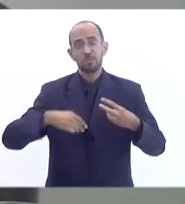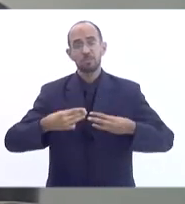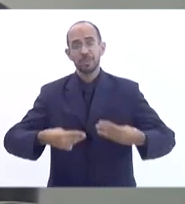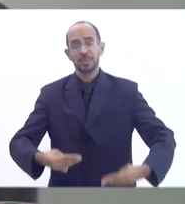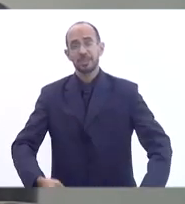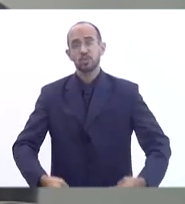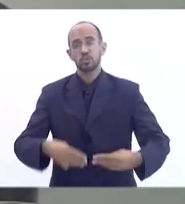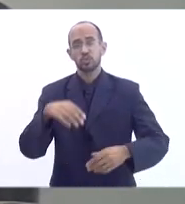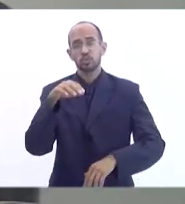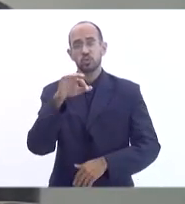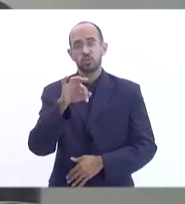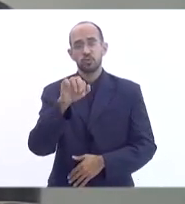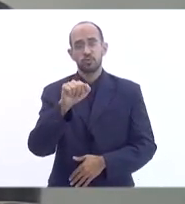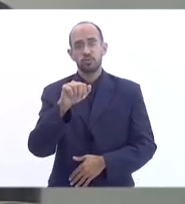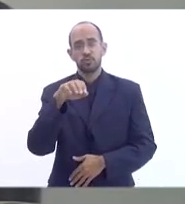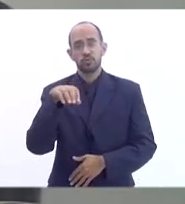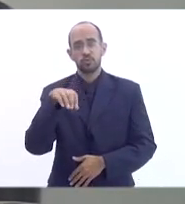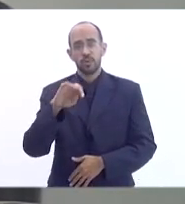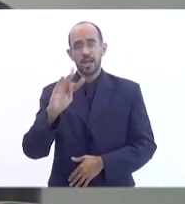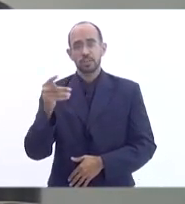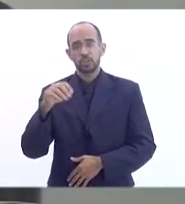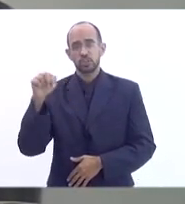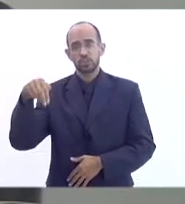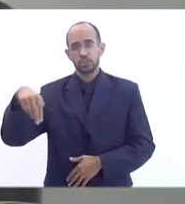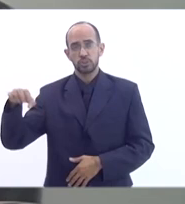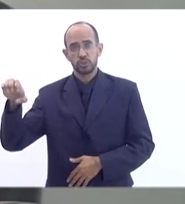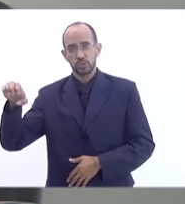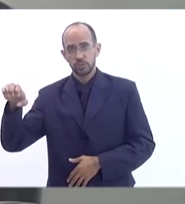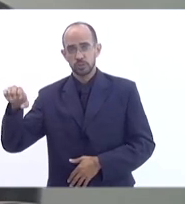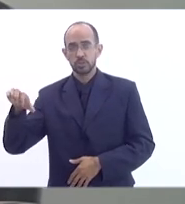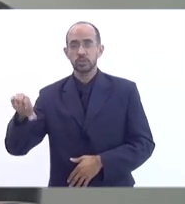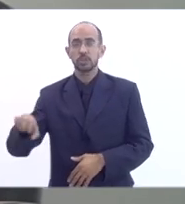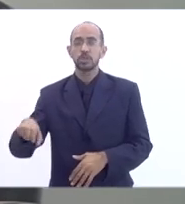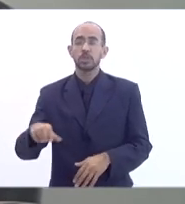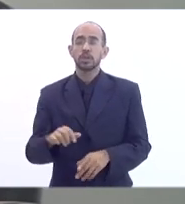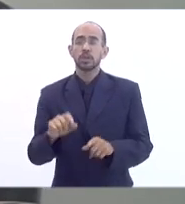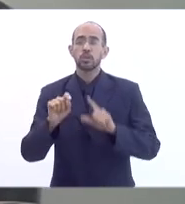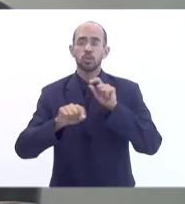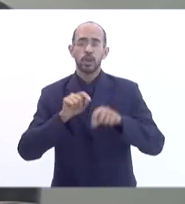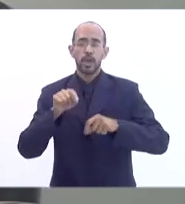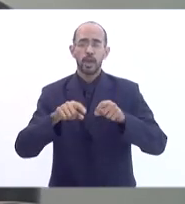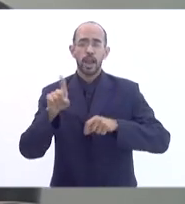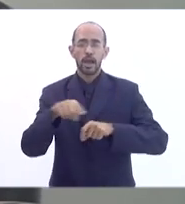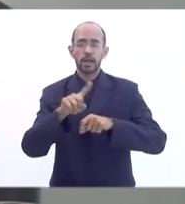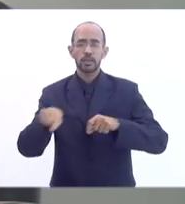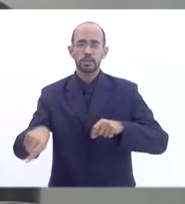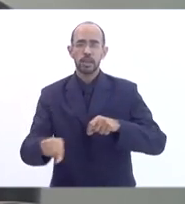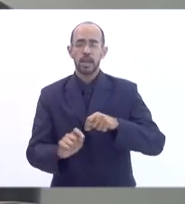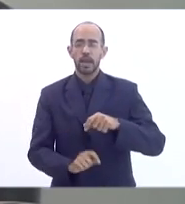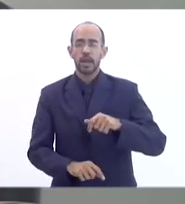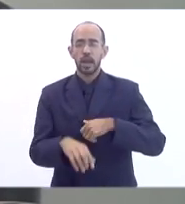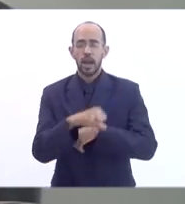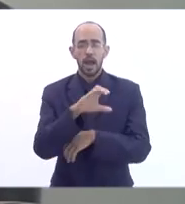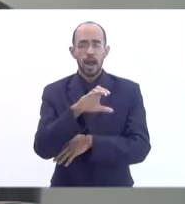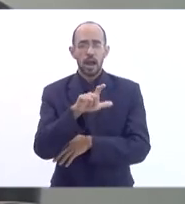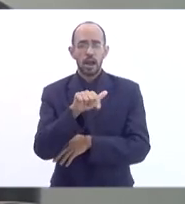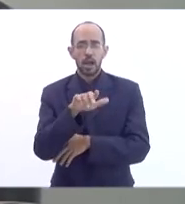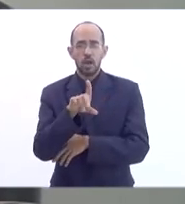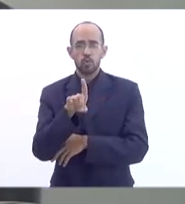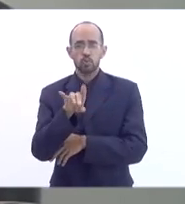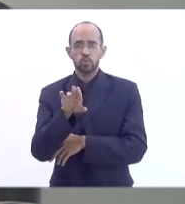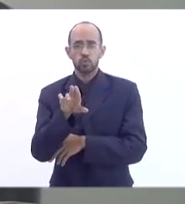já transitada em julgada pelo Colégio em julgado pelo colegiado que ela extinguia a cláusula de barreira nos concursos públicos